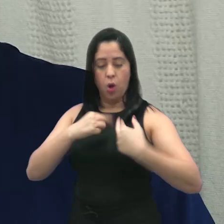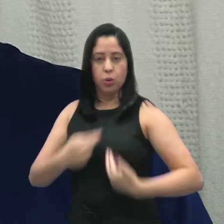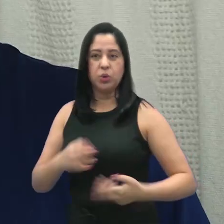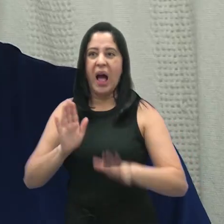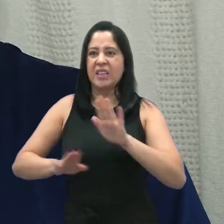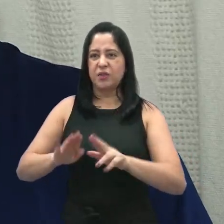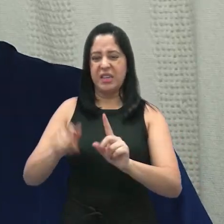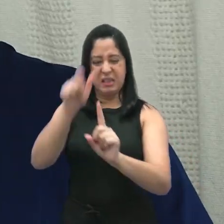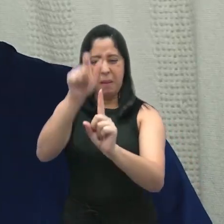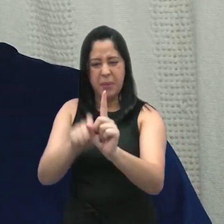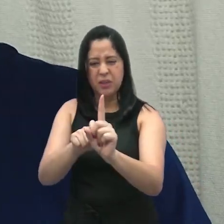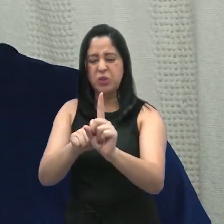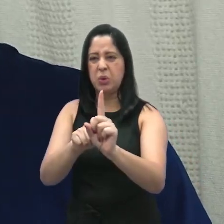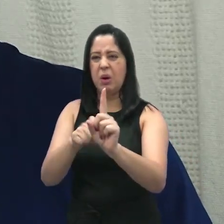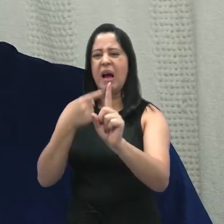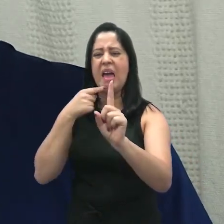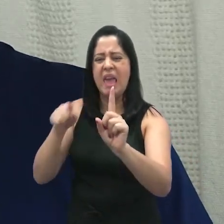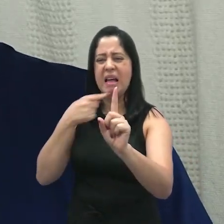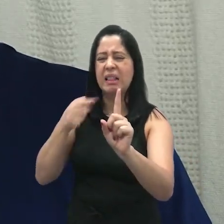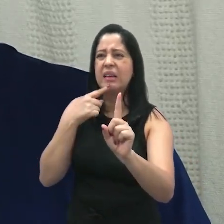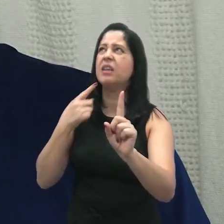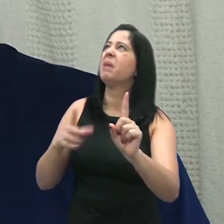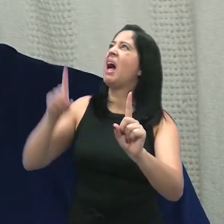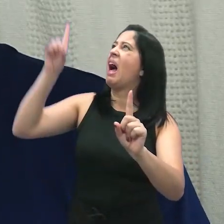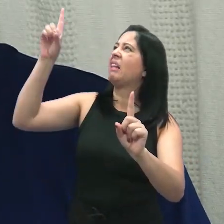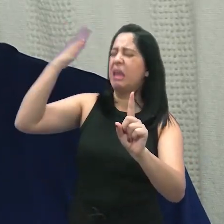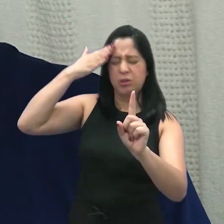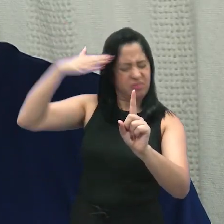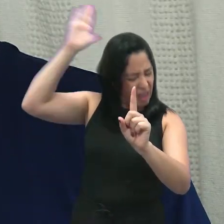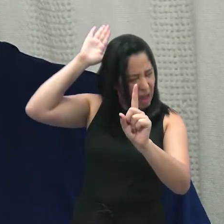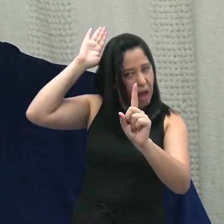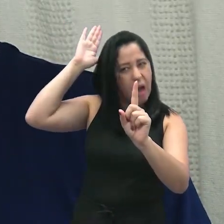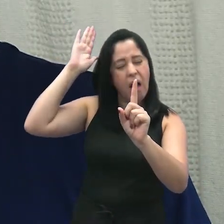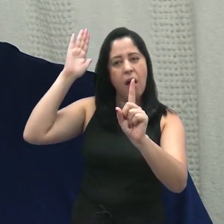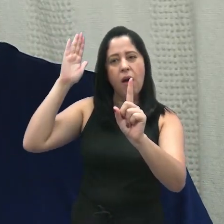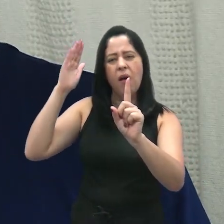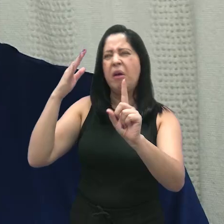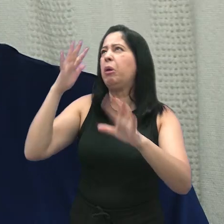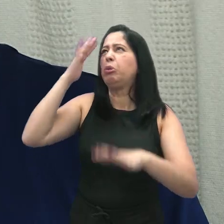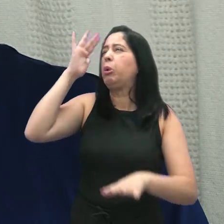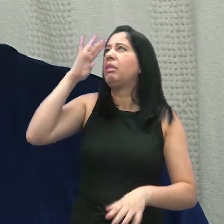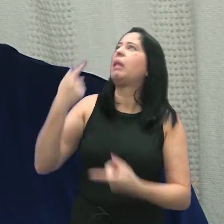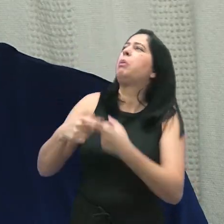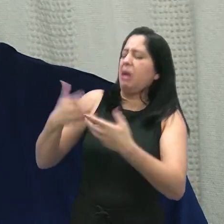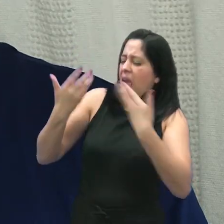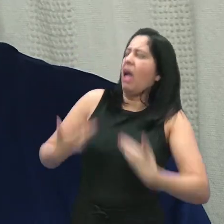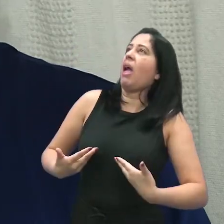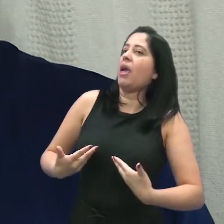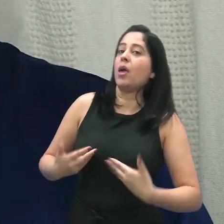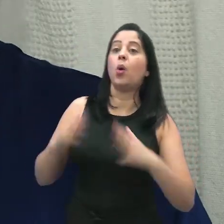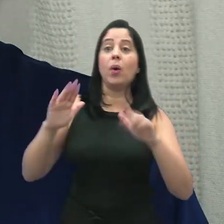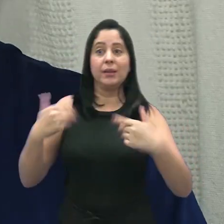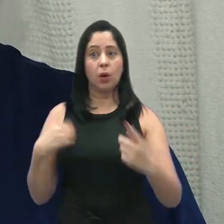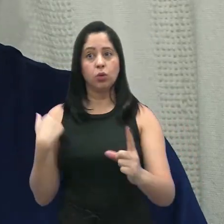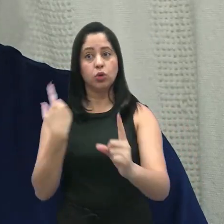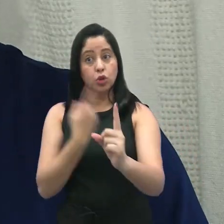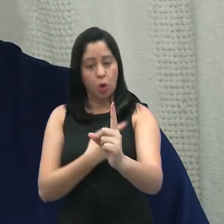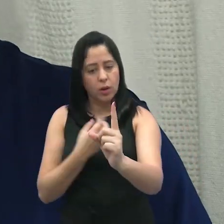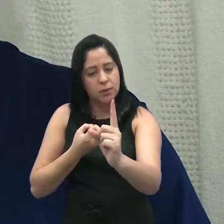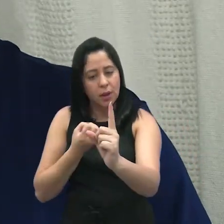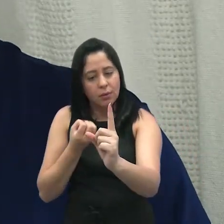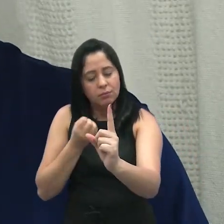de Deus, por que aconteceu, não conseguem entender, e aí o que a gente faz aqui é dar a ele esse